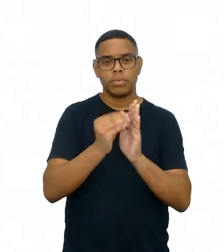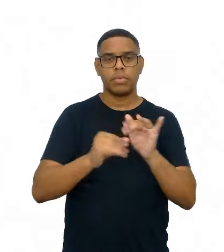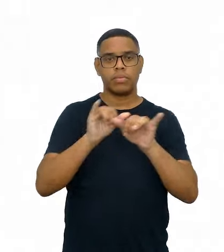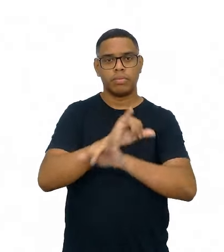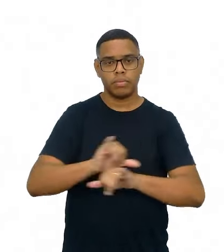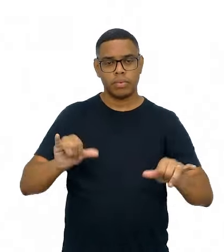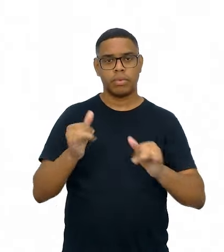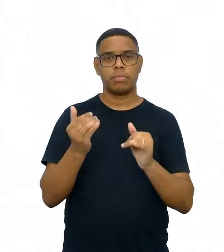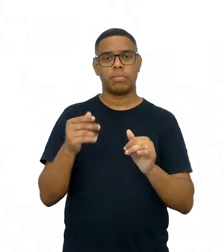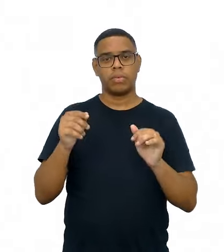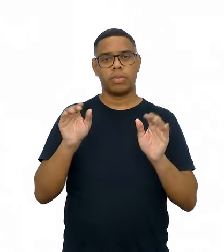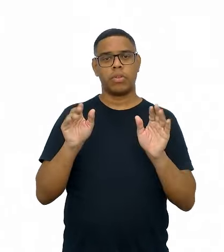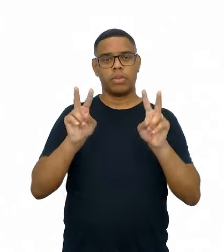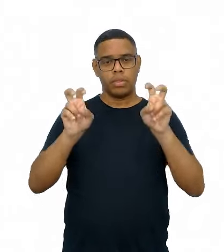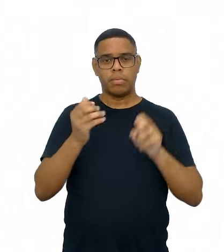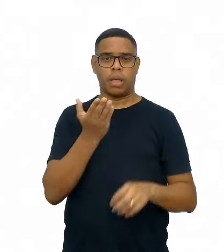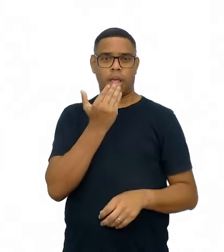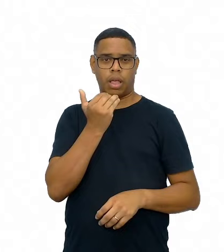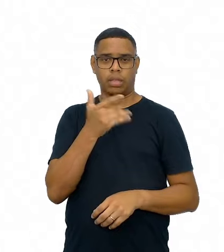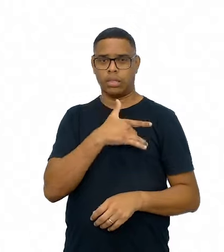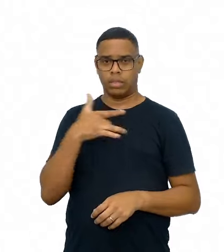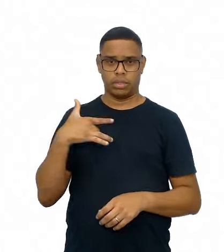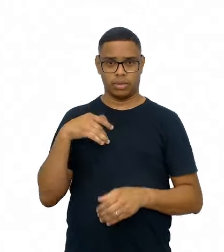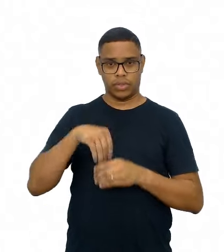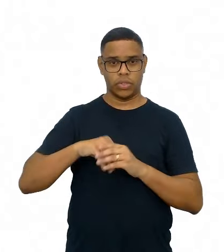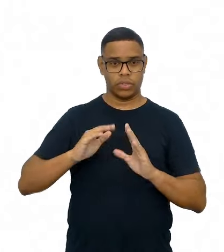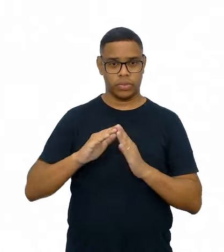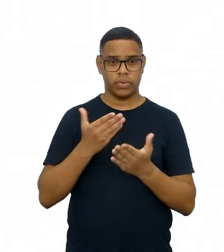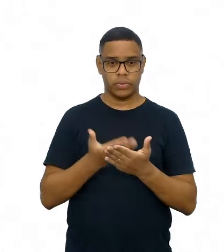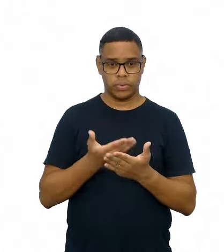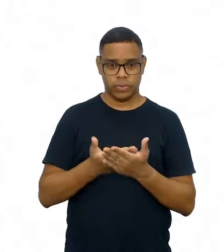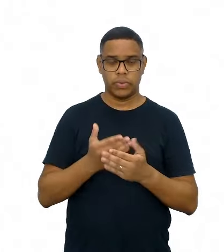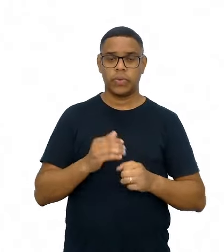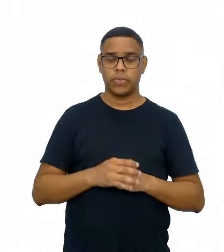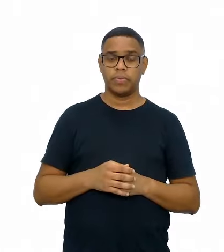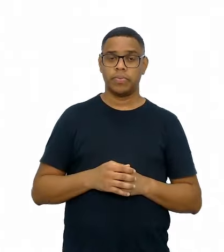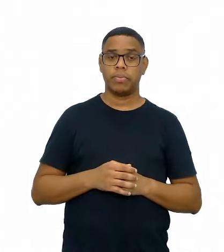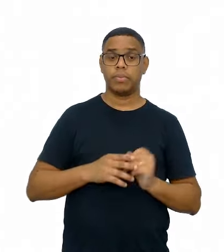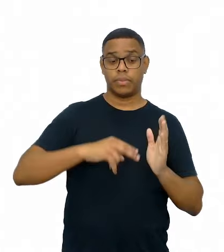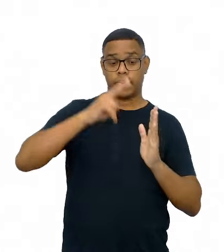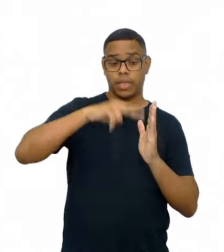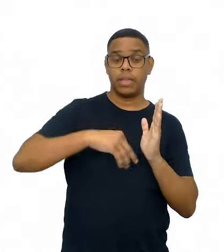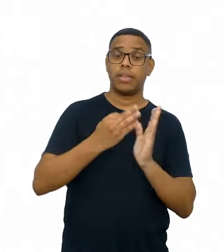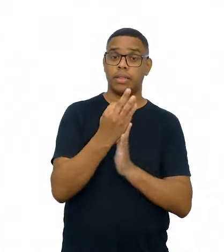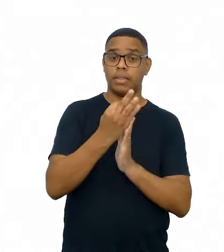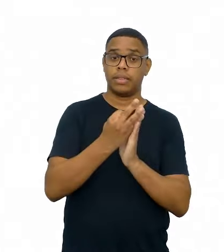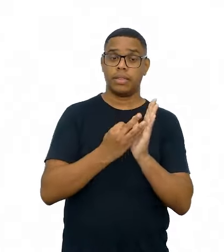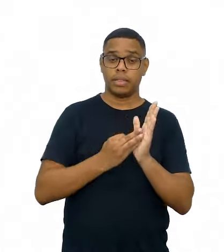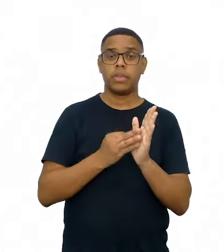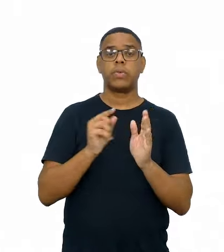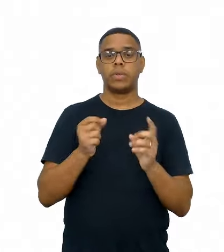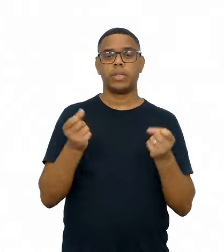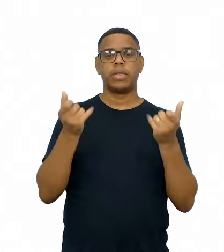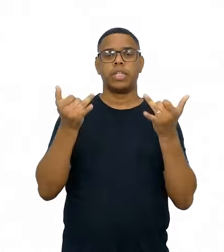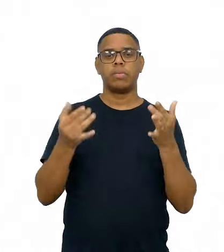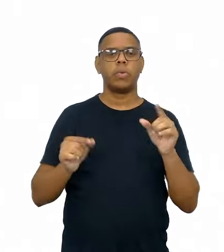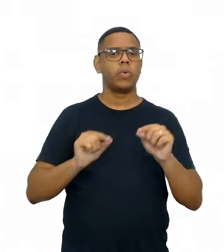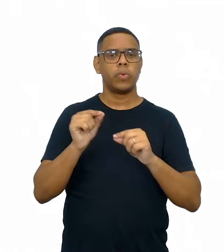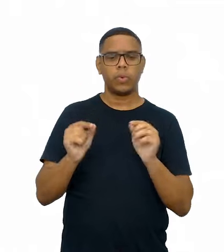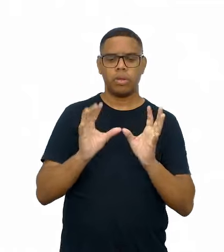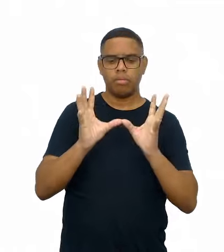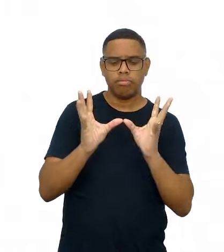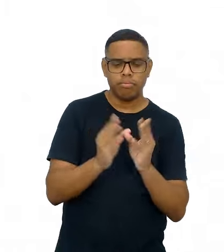texto que explica o que é um resumo e conversem com eles sobre o quanto este é um gênero